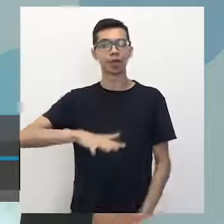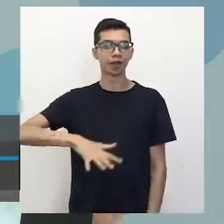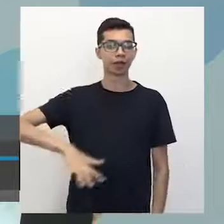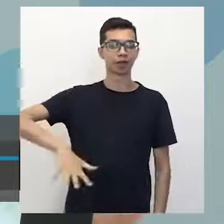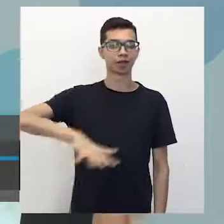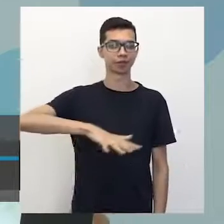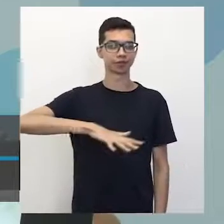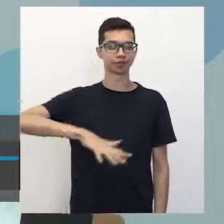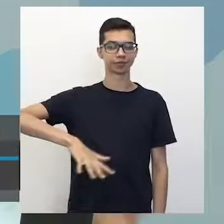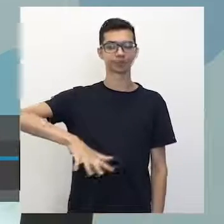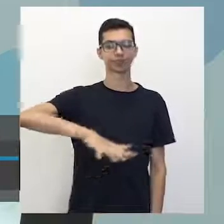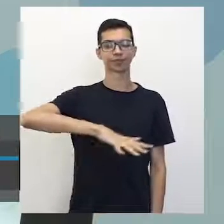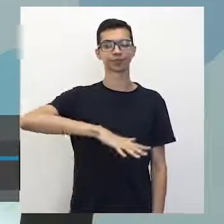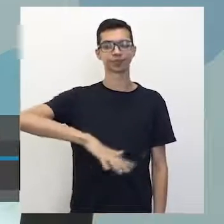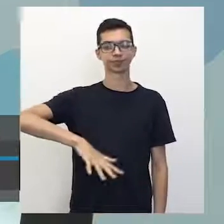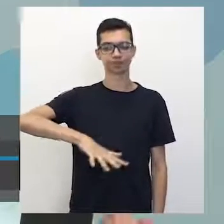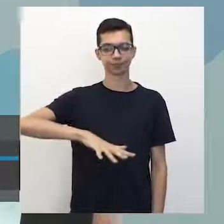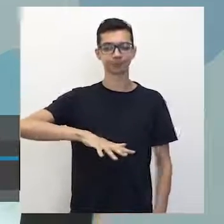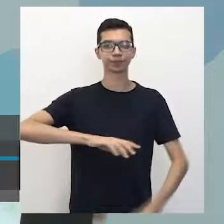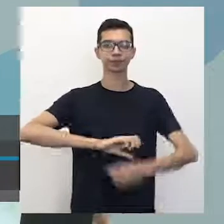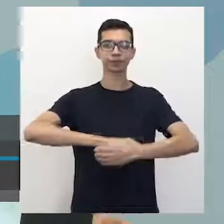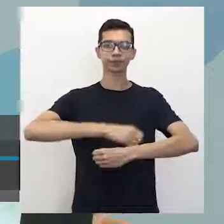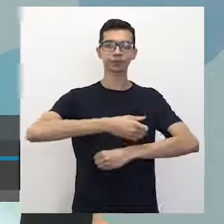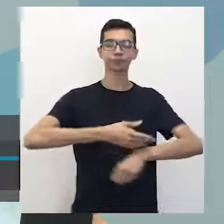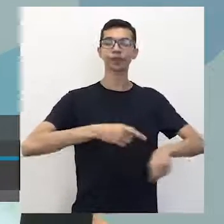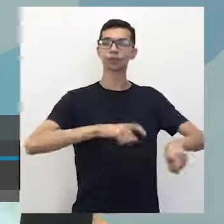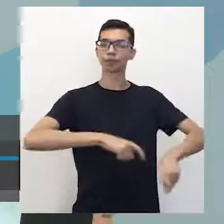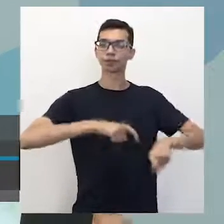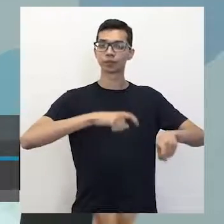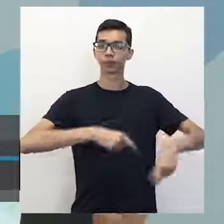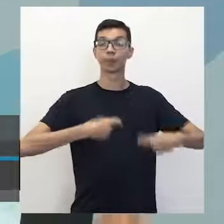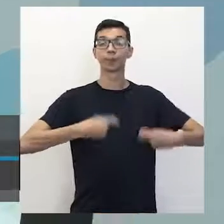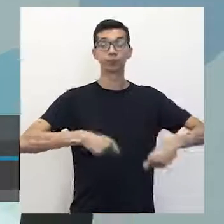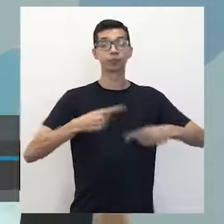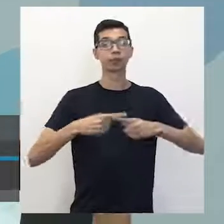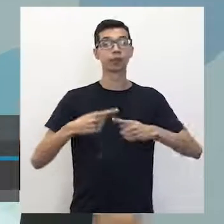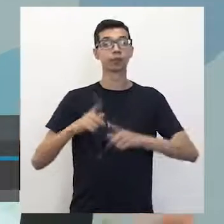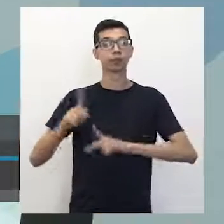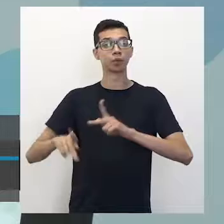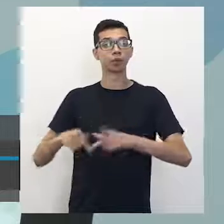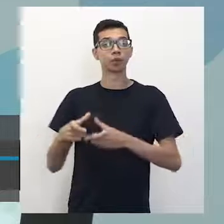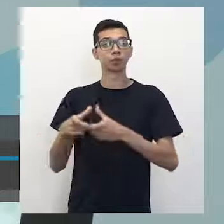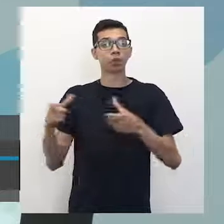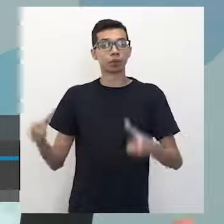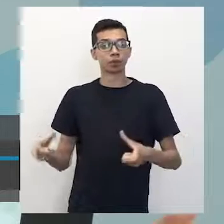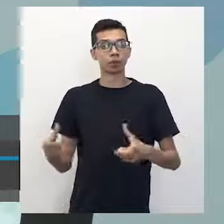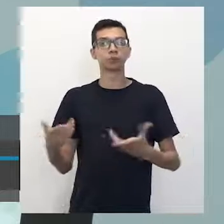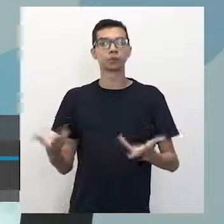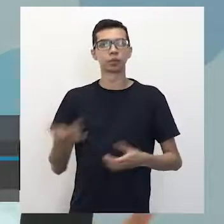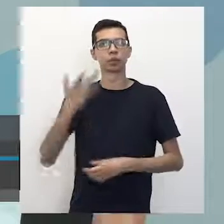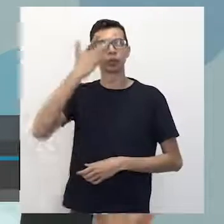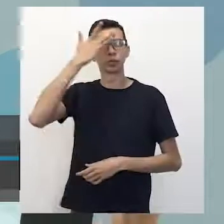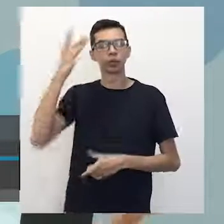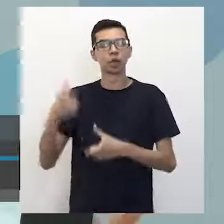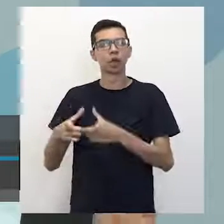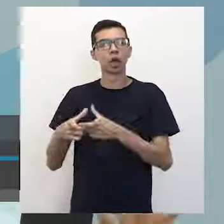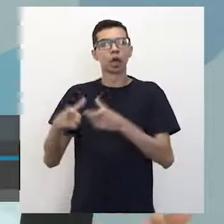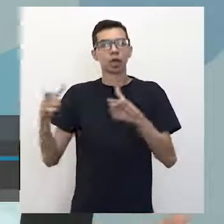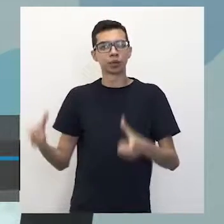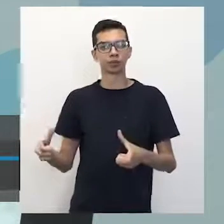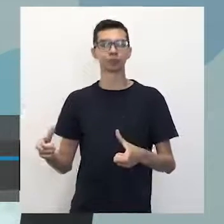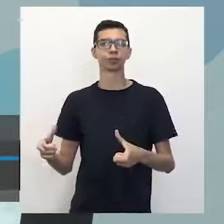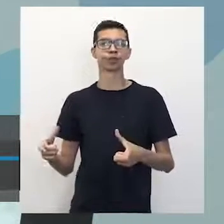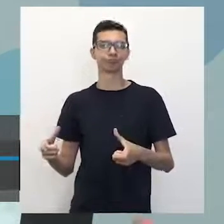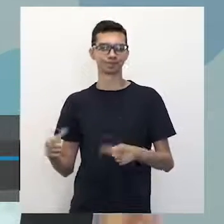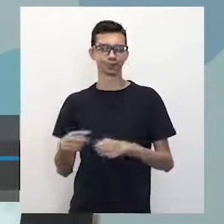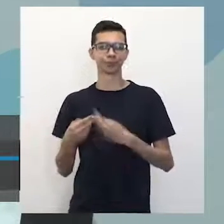que estava sendo necessária por conta de um aumento populacional, acabou gerando um maior aumento populacional. Aí que a população